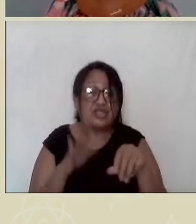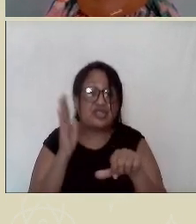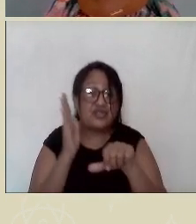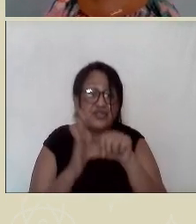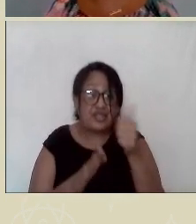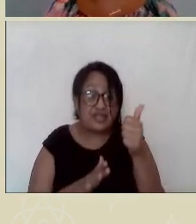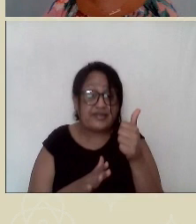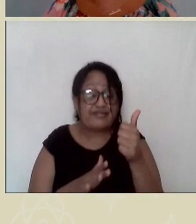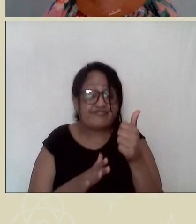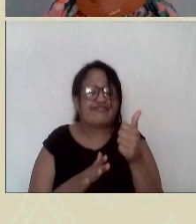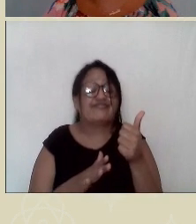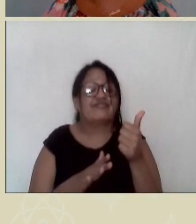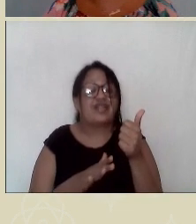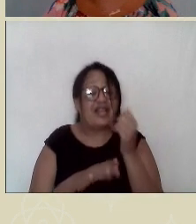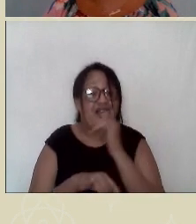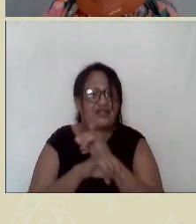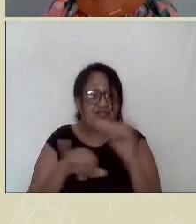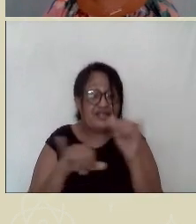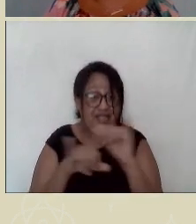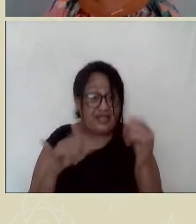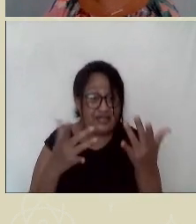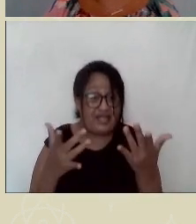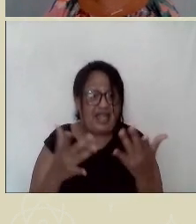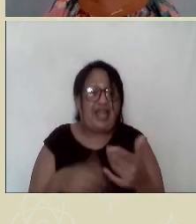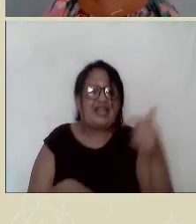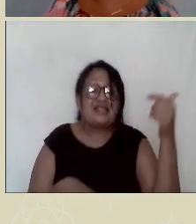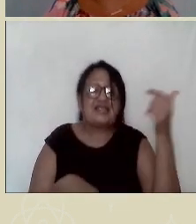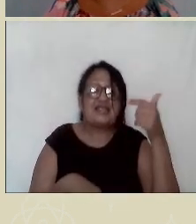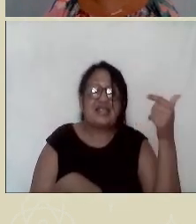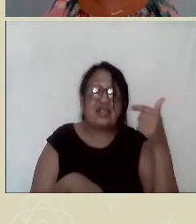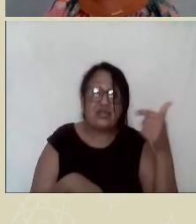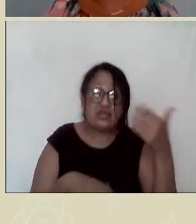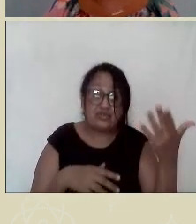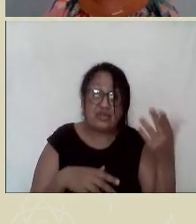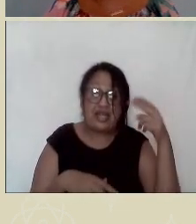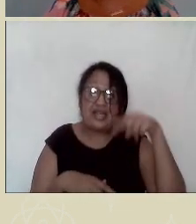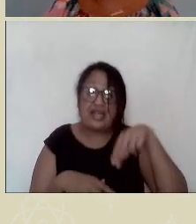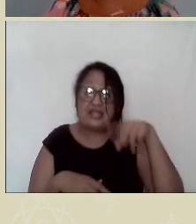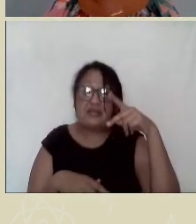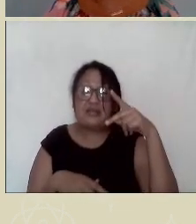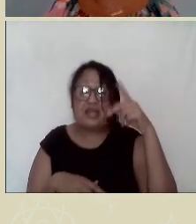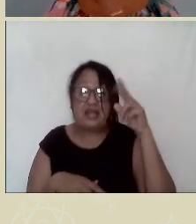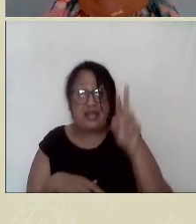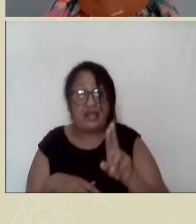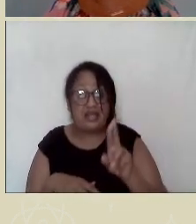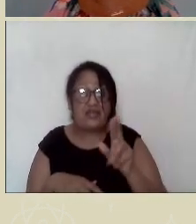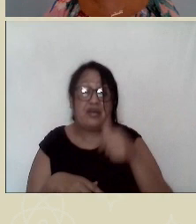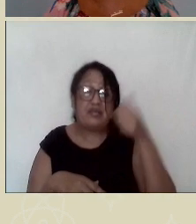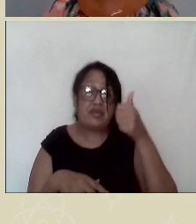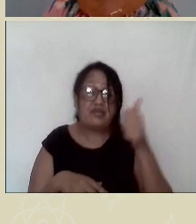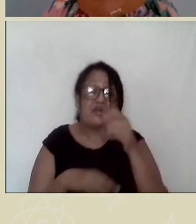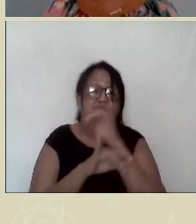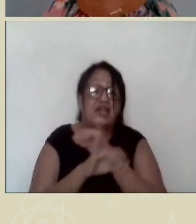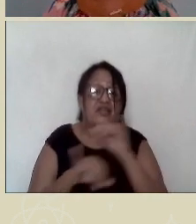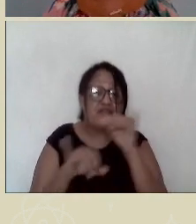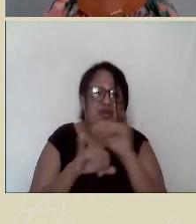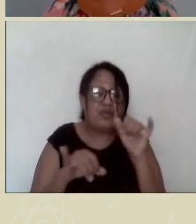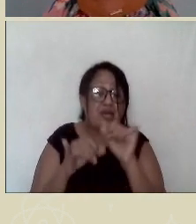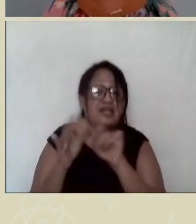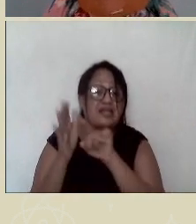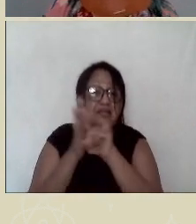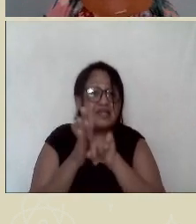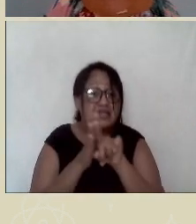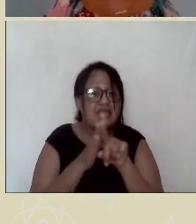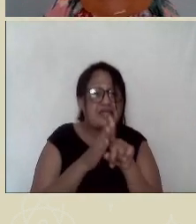segundo informou a NPR que foi a primeira em informar da nova pesquisa da nova investigação Facebook